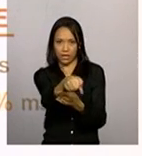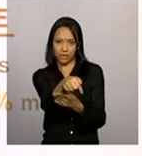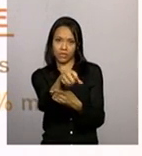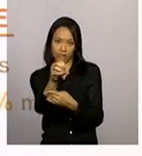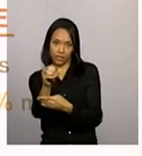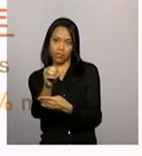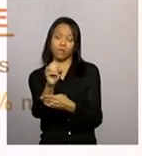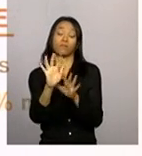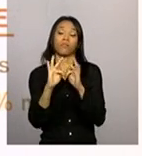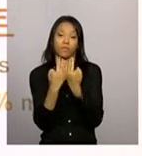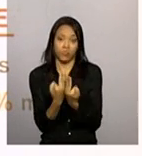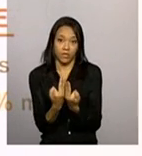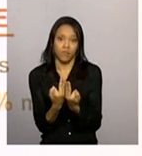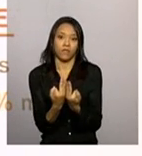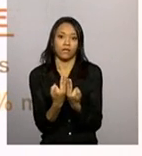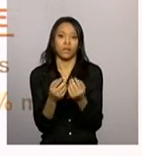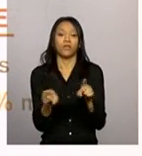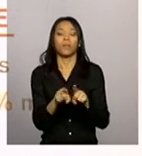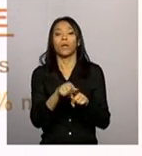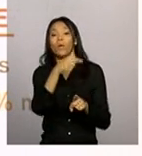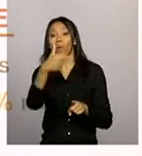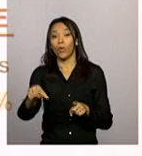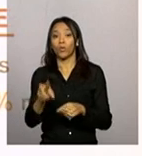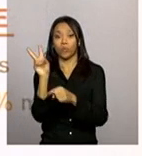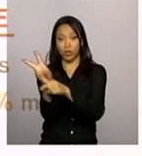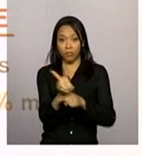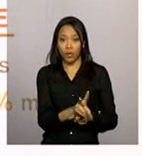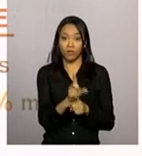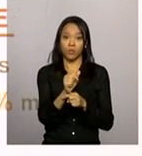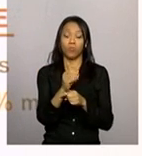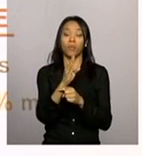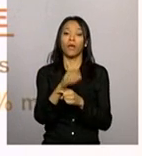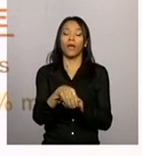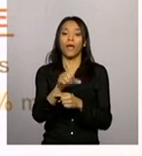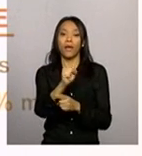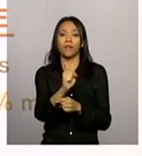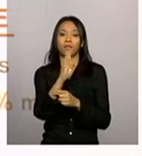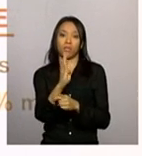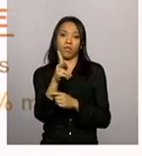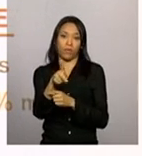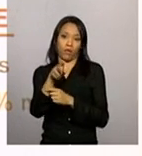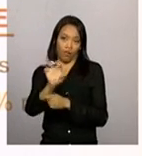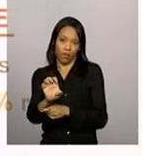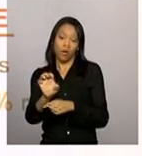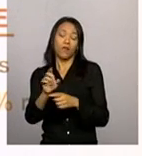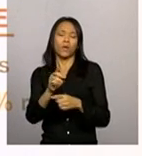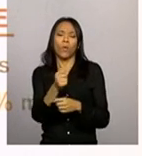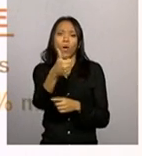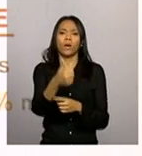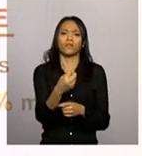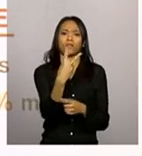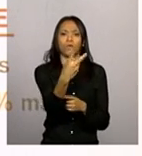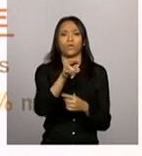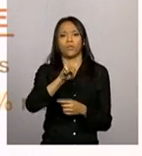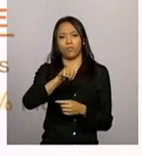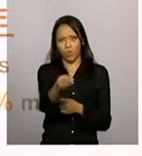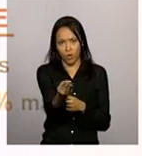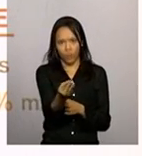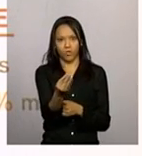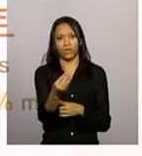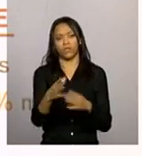1.700.000 famílias. No financiamento habitacional do SBPE, são quase 2 milhões de famílias beneficiadas,